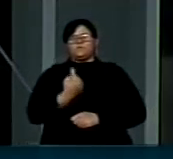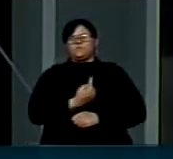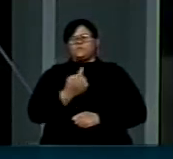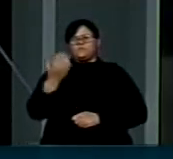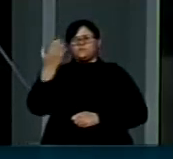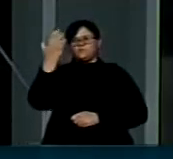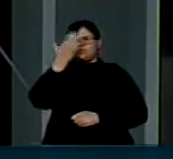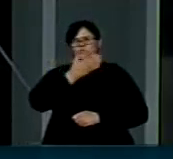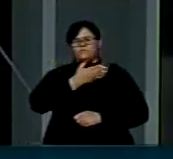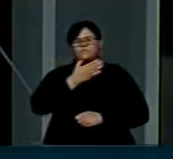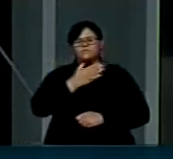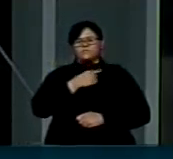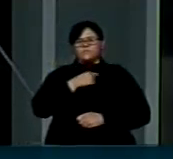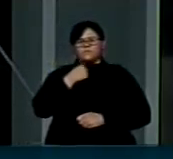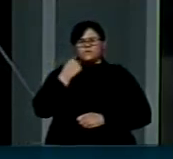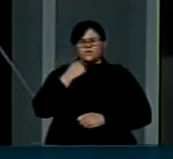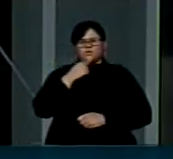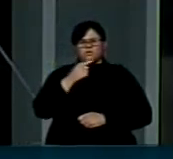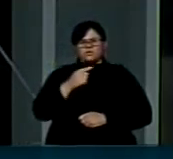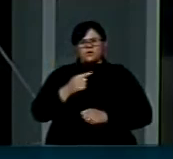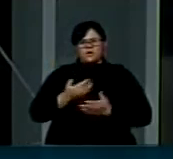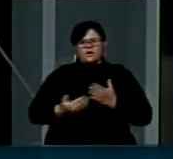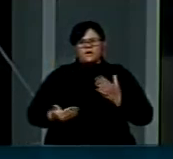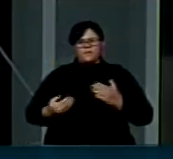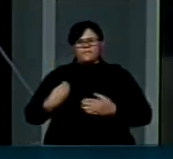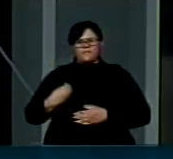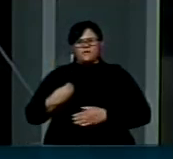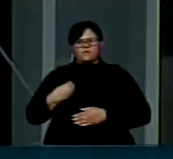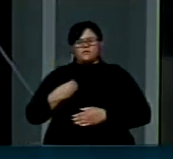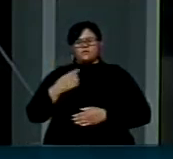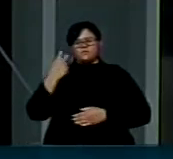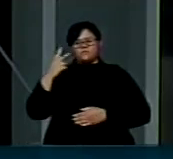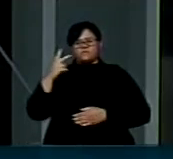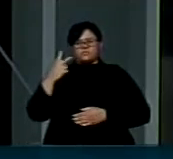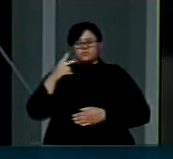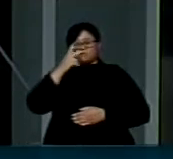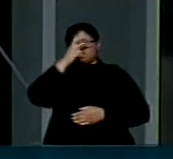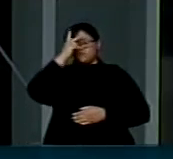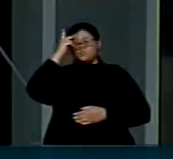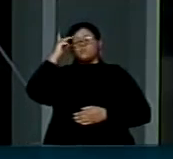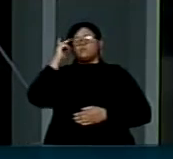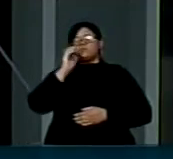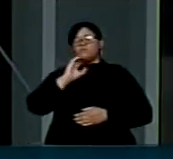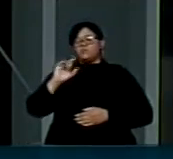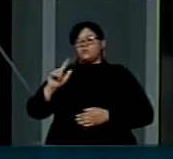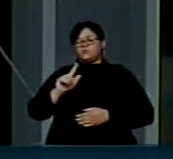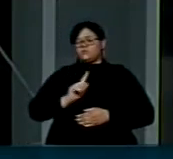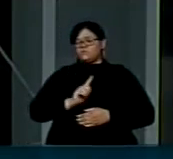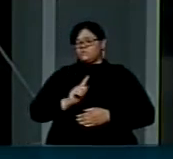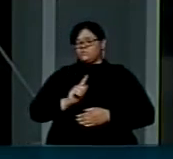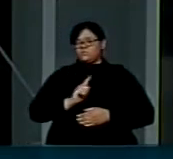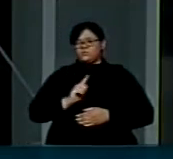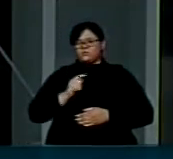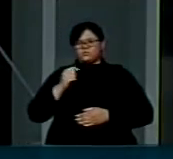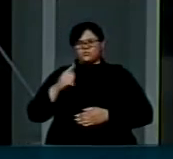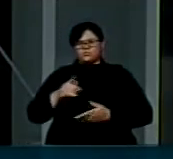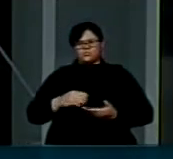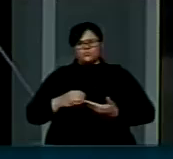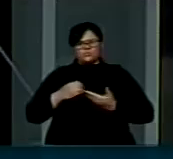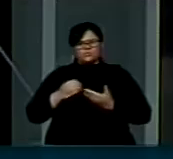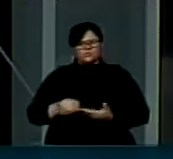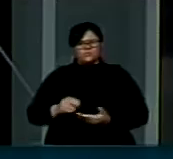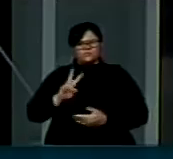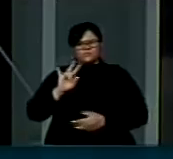vejamos perecerem no meio do caminho, ao longo do caminho, aqueles que certamente haveriam de dar a sua